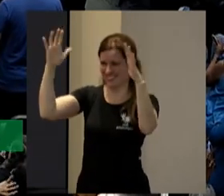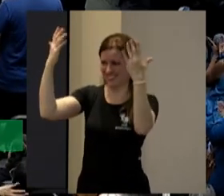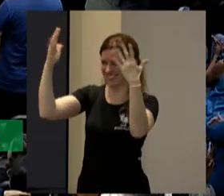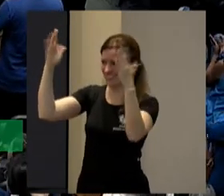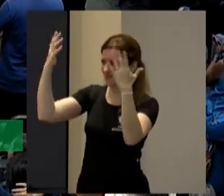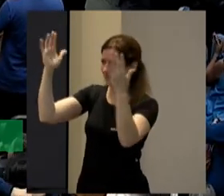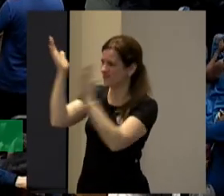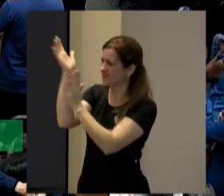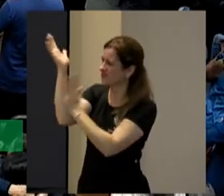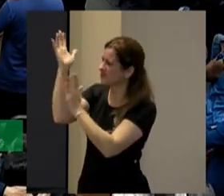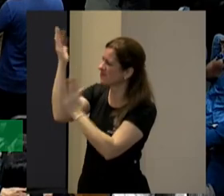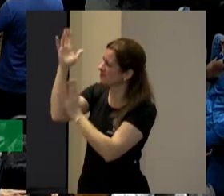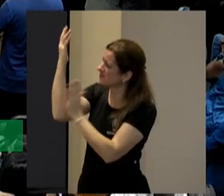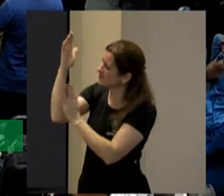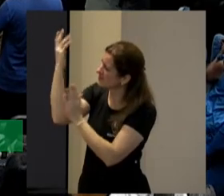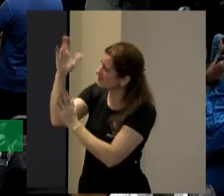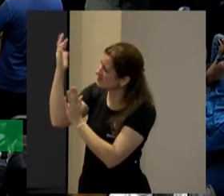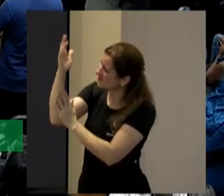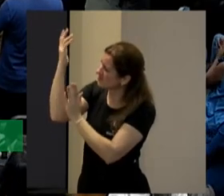Fato.